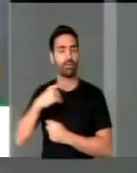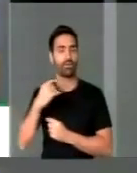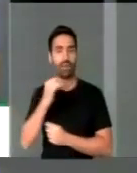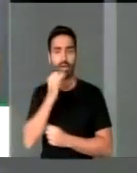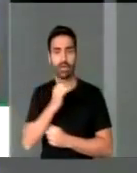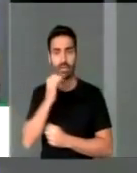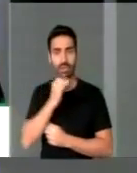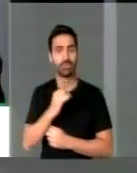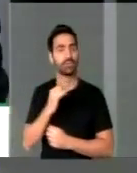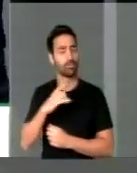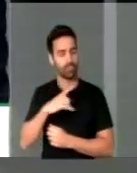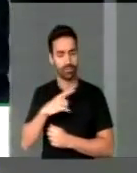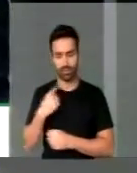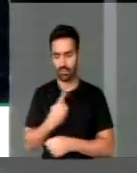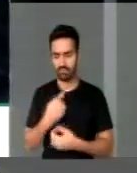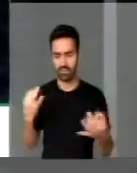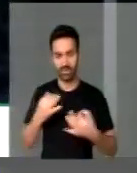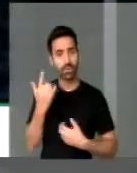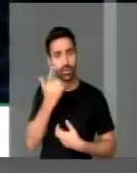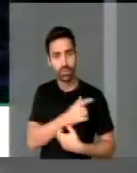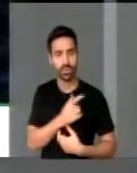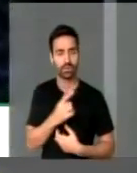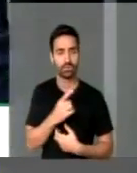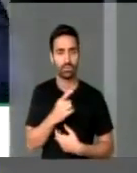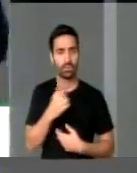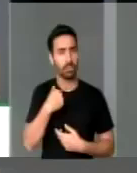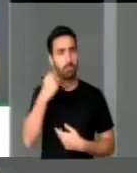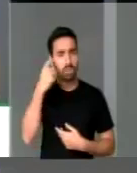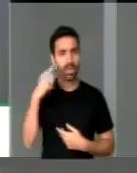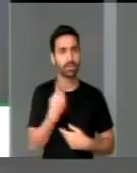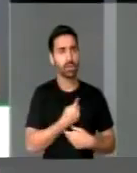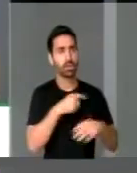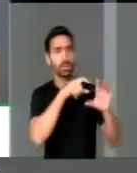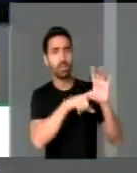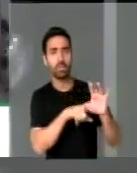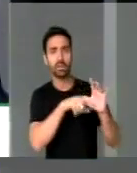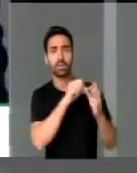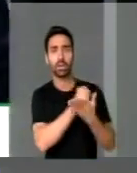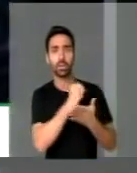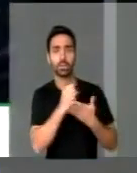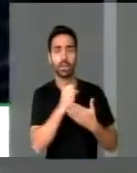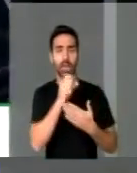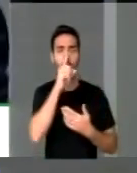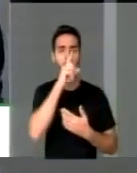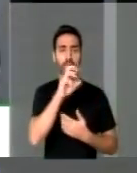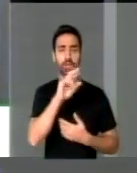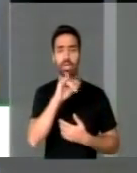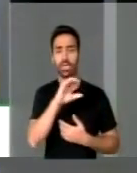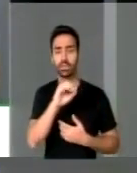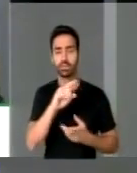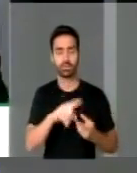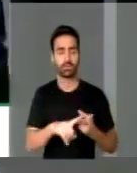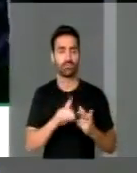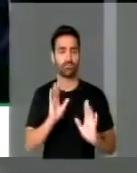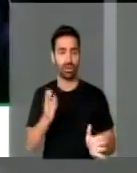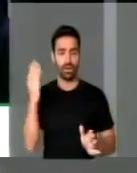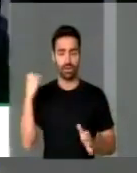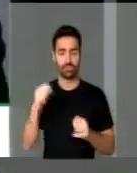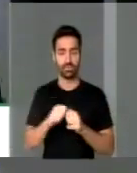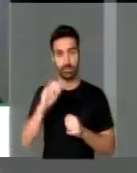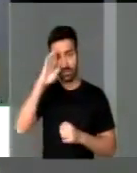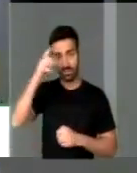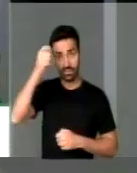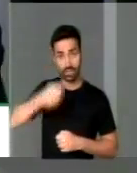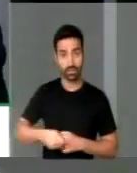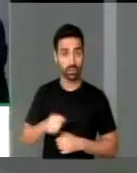política de conteúdo local. Nós que ficássemos dependendo da política de contrato de riscos, que foram desenvolvidas na época da ditadura, que